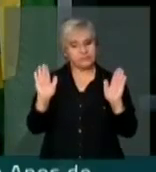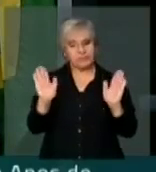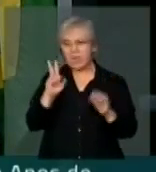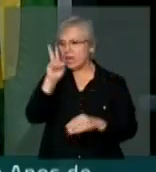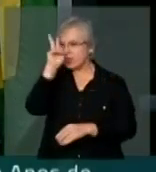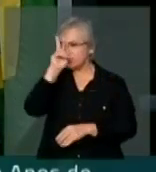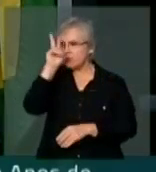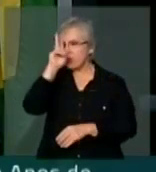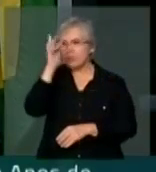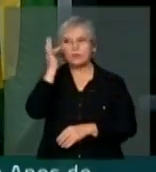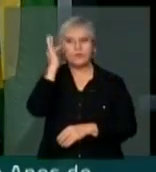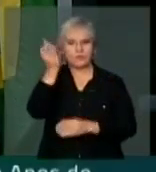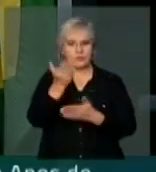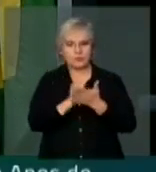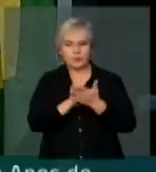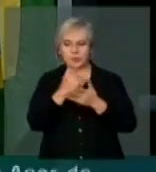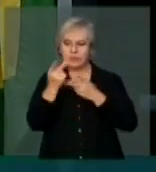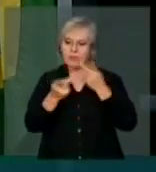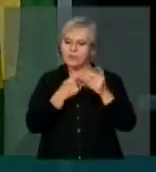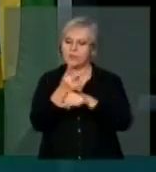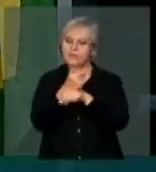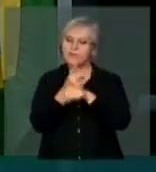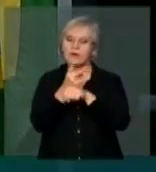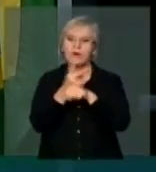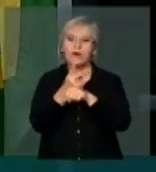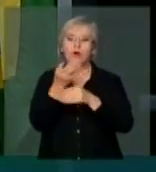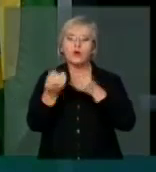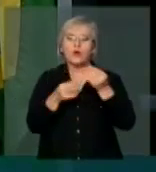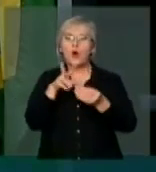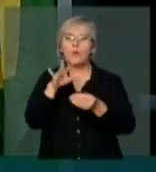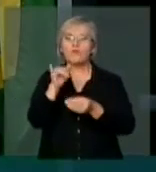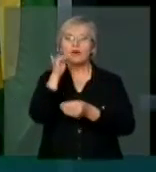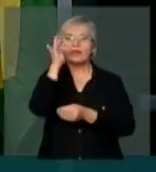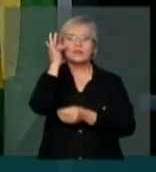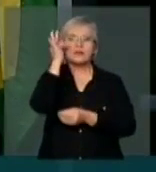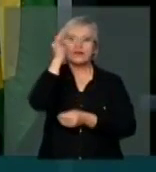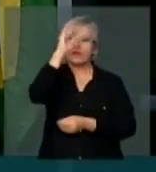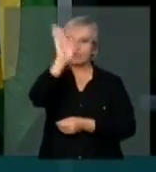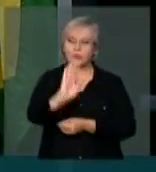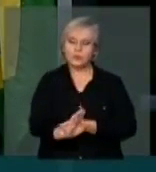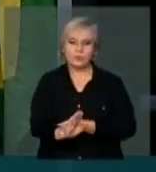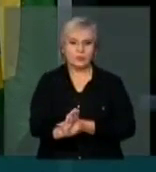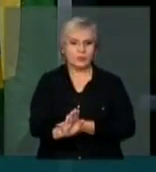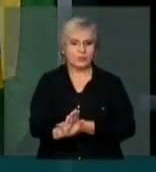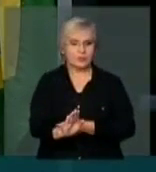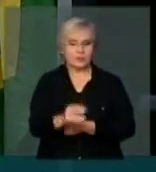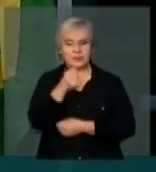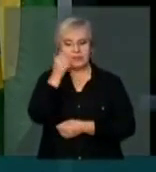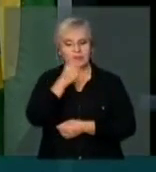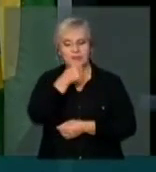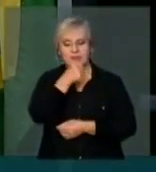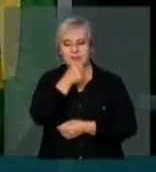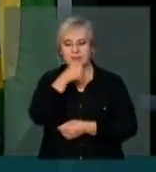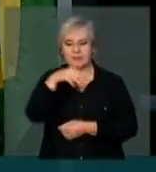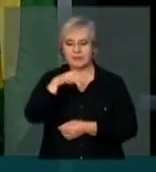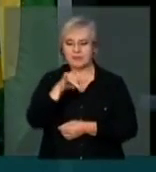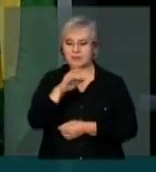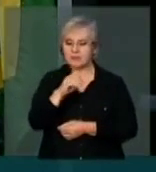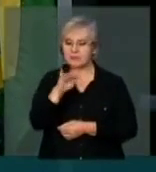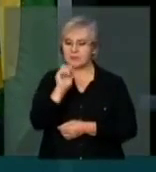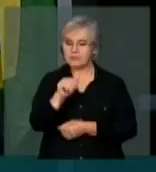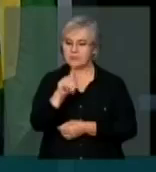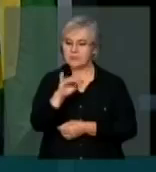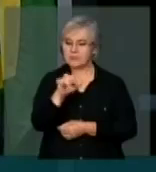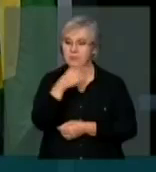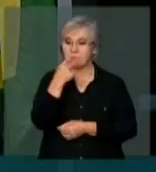do Futuro, que busca precisamente divisar como será o Brasil das próximas gerações, a jornalista Miriam Leitão